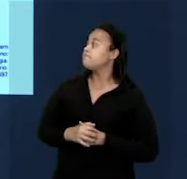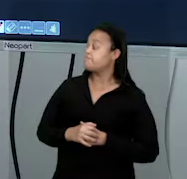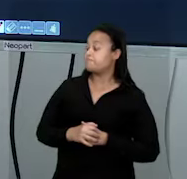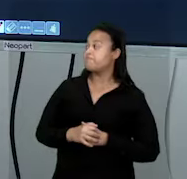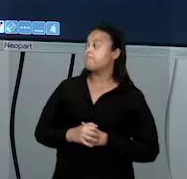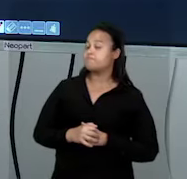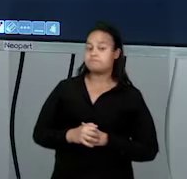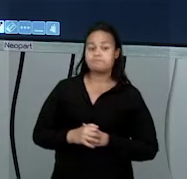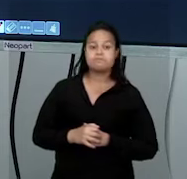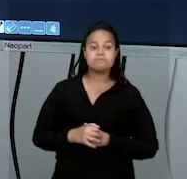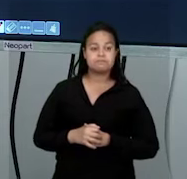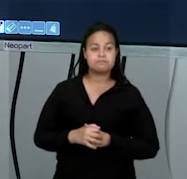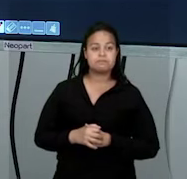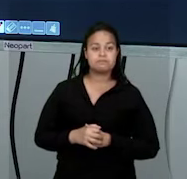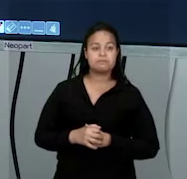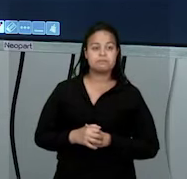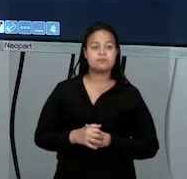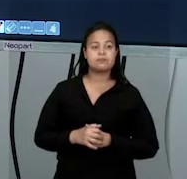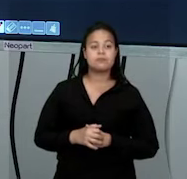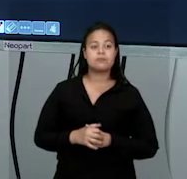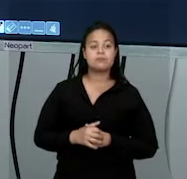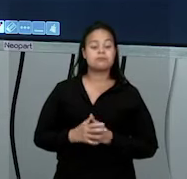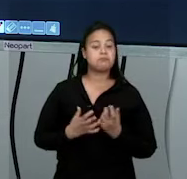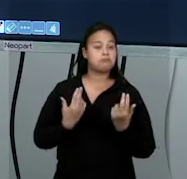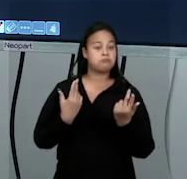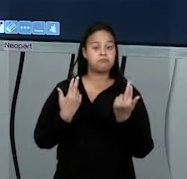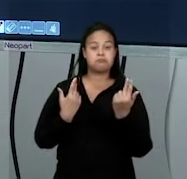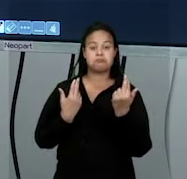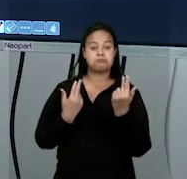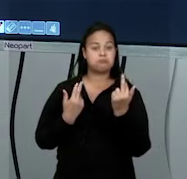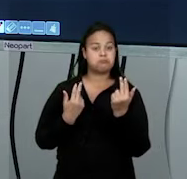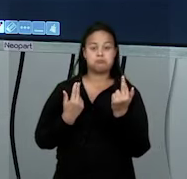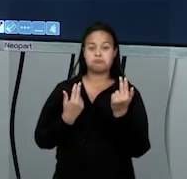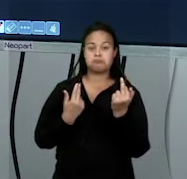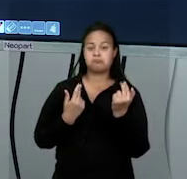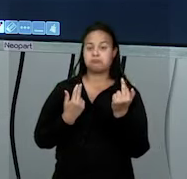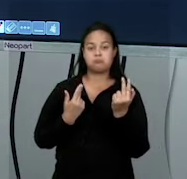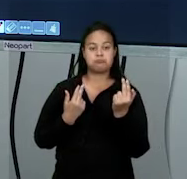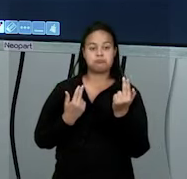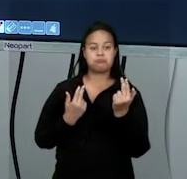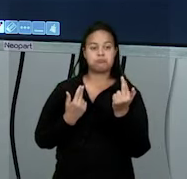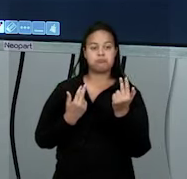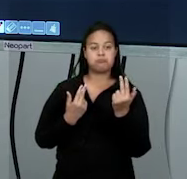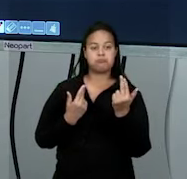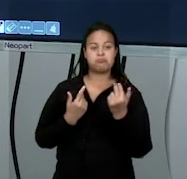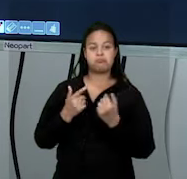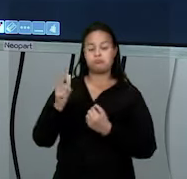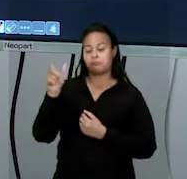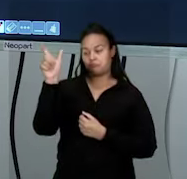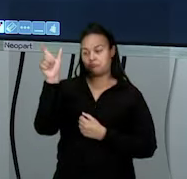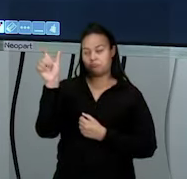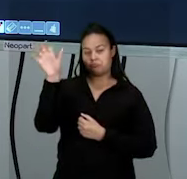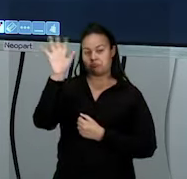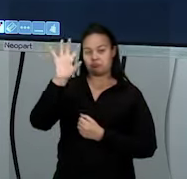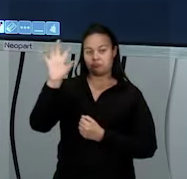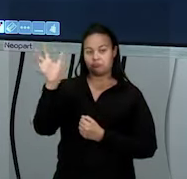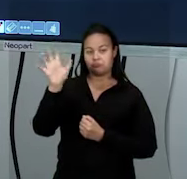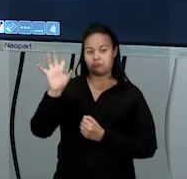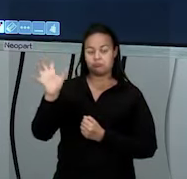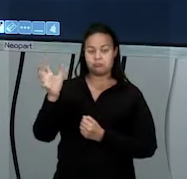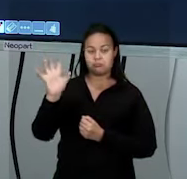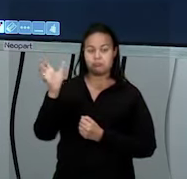essa imagem aqui é a mesma coisa desse modelo. E essa